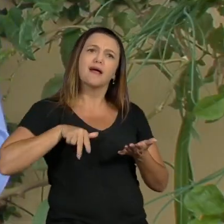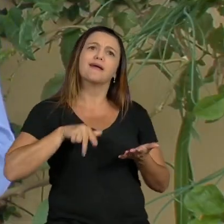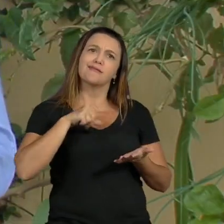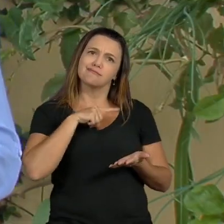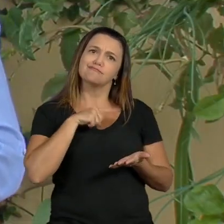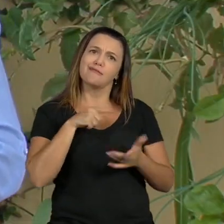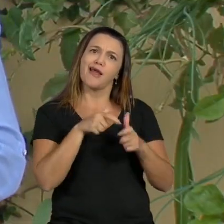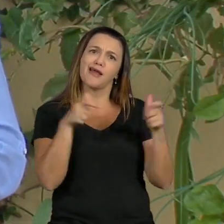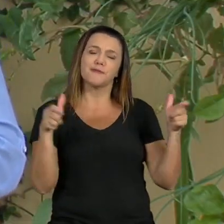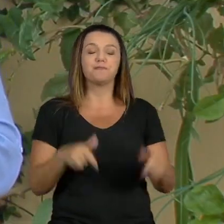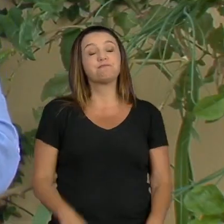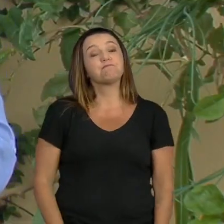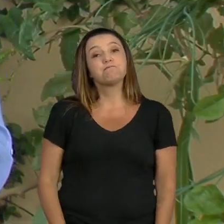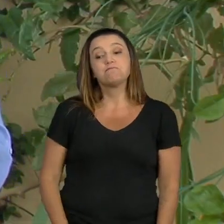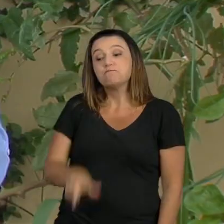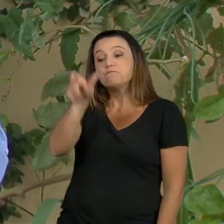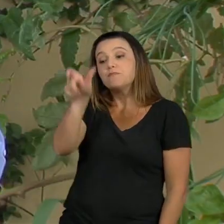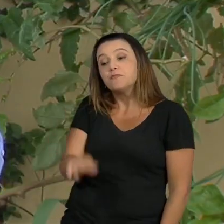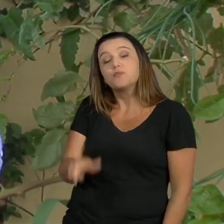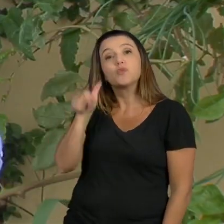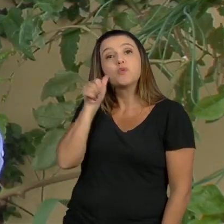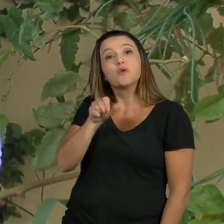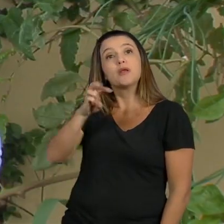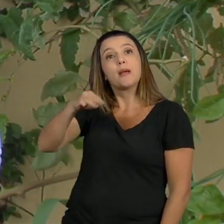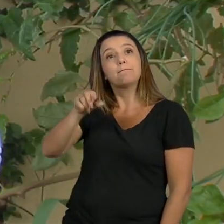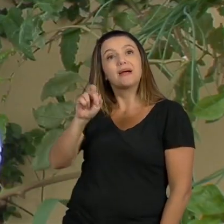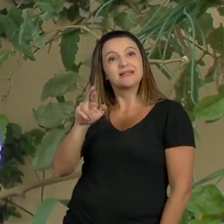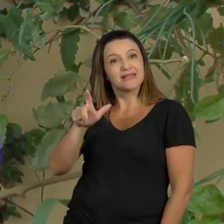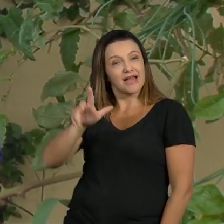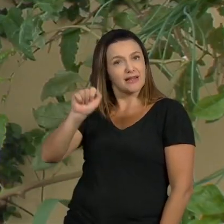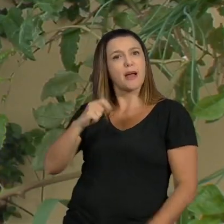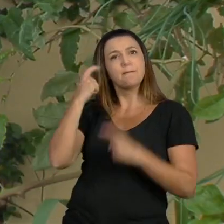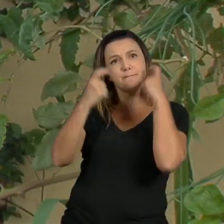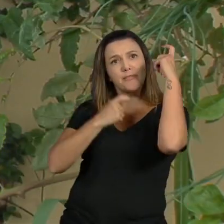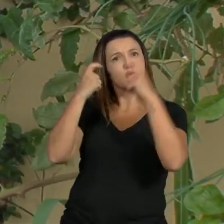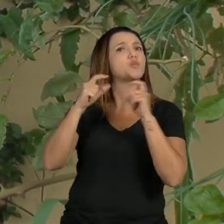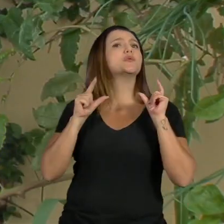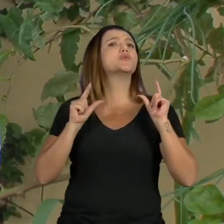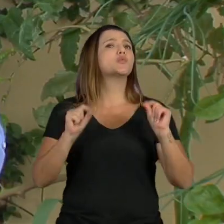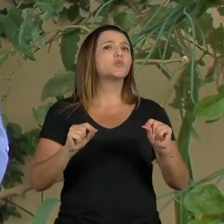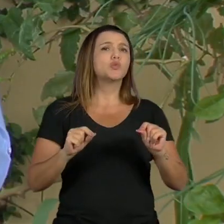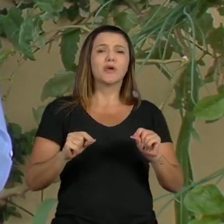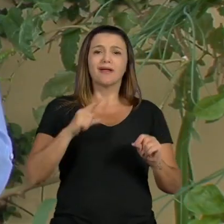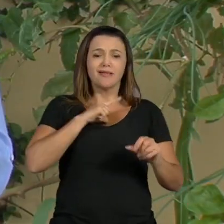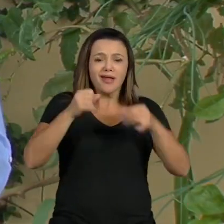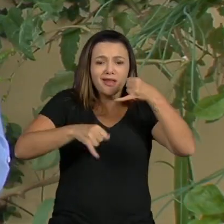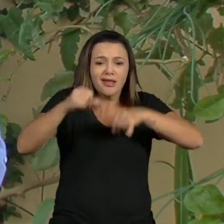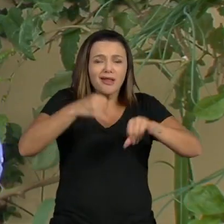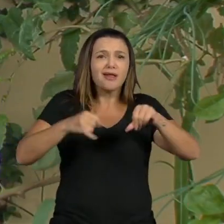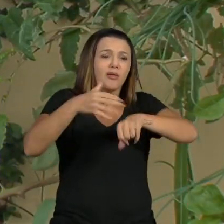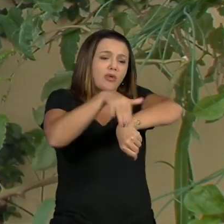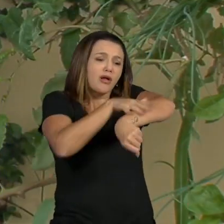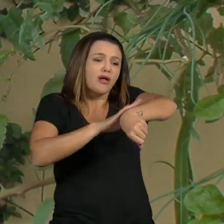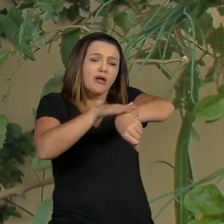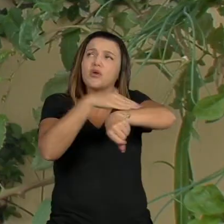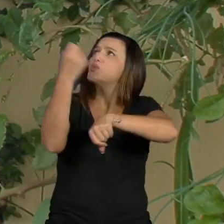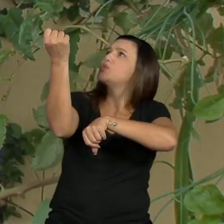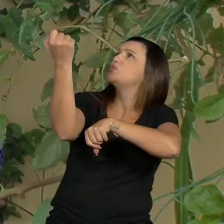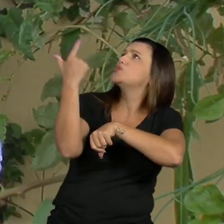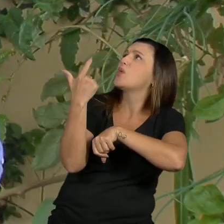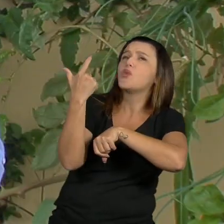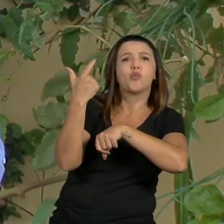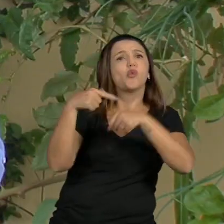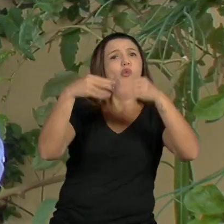da Marcela é em relação às substâncias tóxicas contidas nos protetores solares. Não só o impacto em relação à saúde